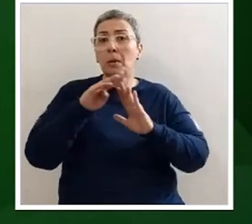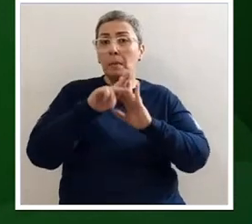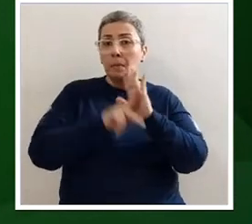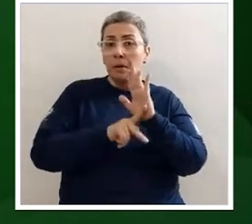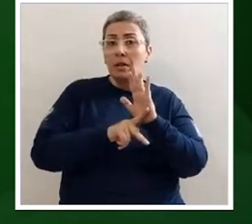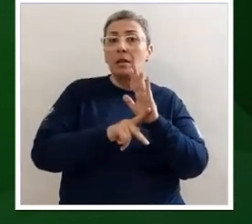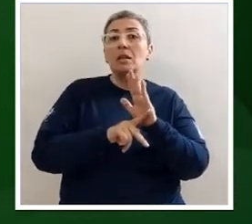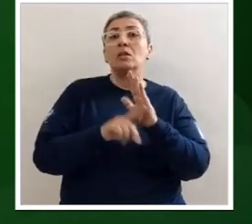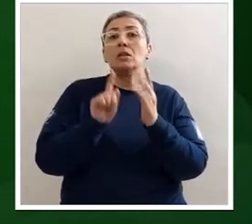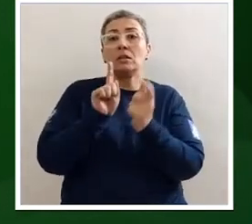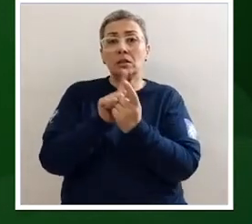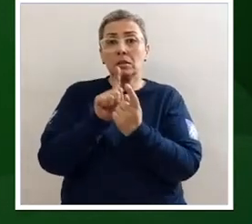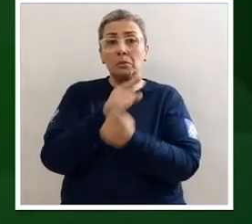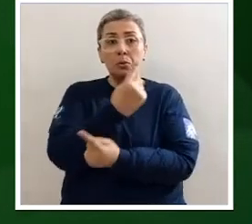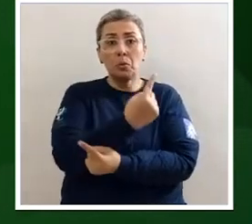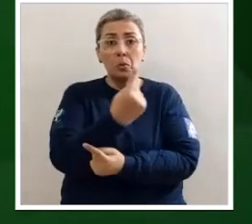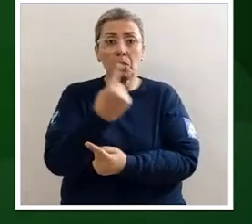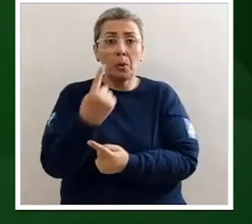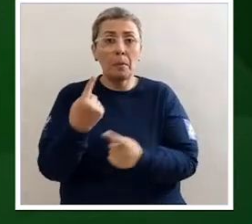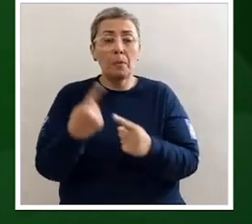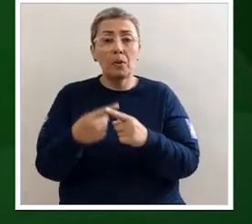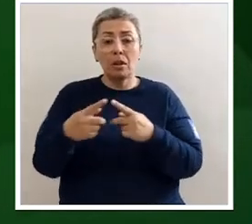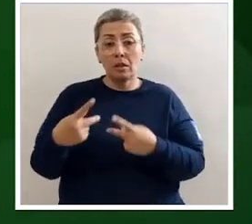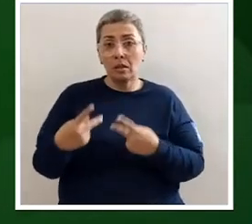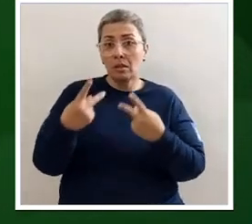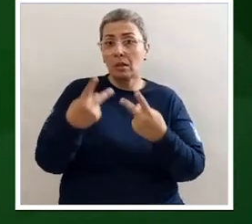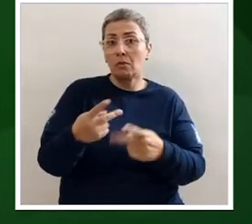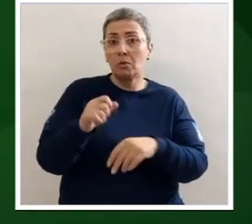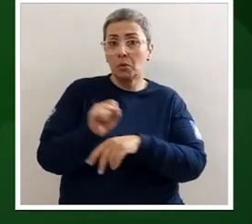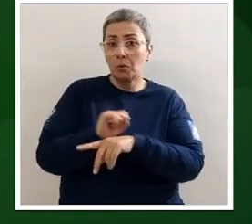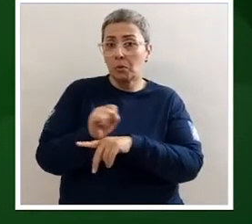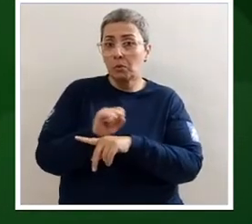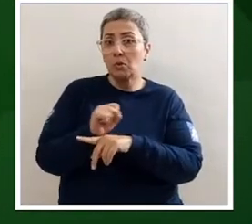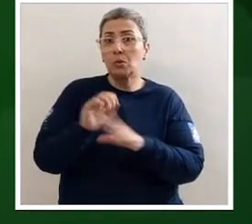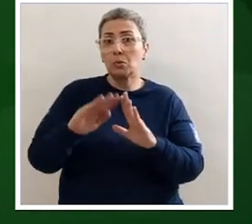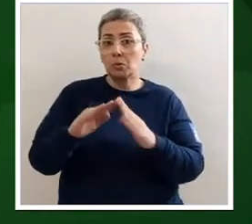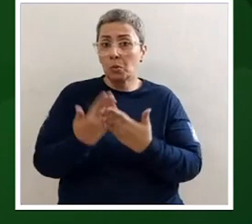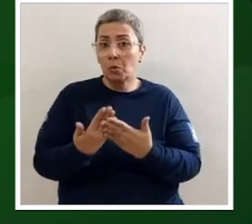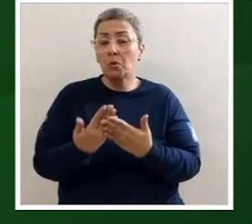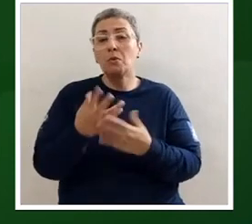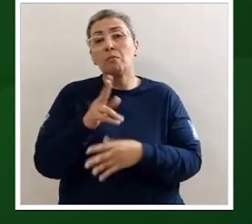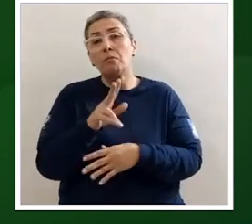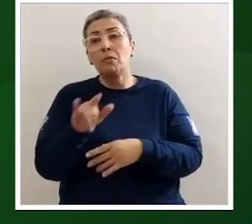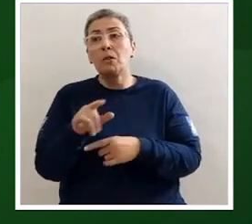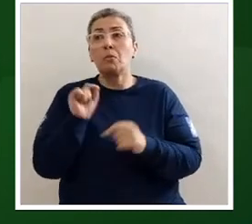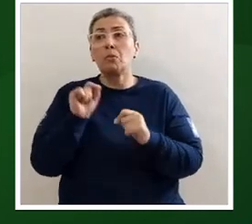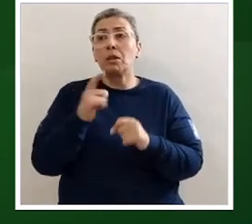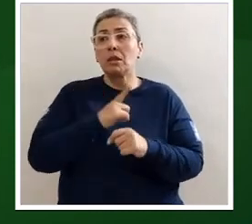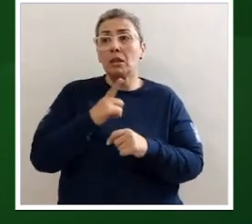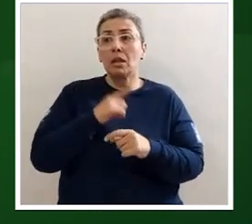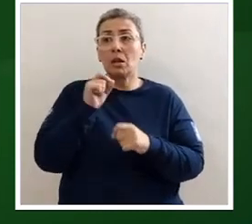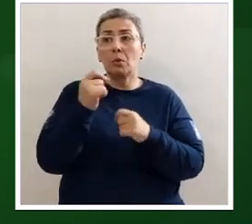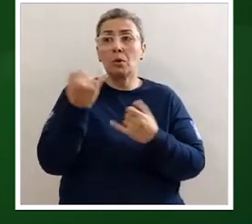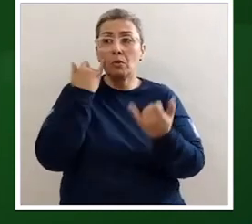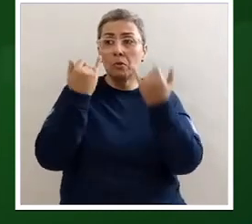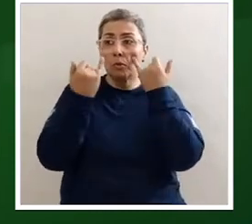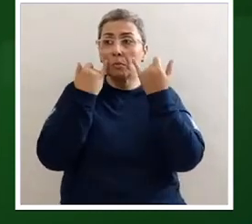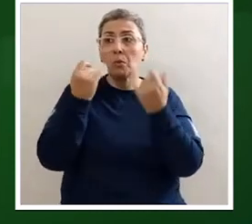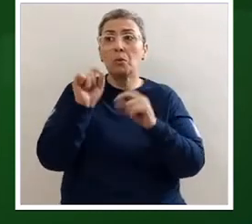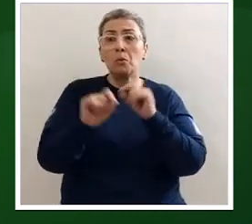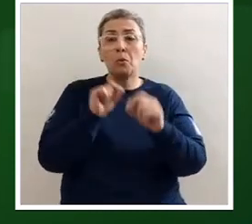individualizado Porque nas visitas do supervisores das escolas nós tivemos a informação